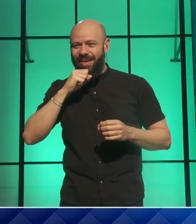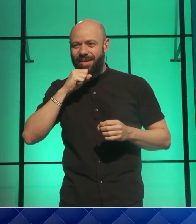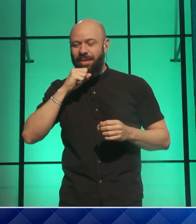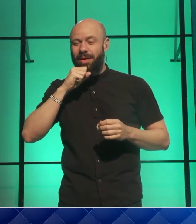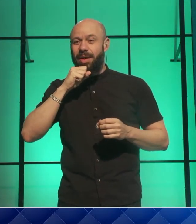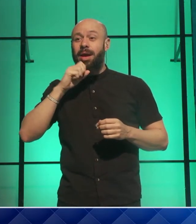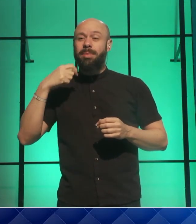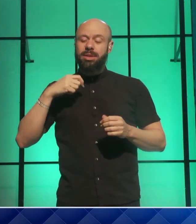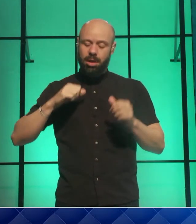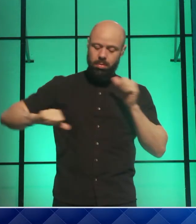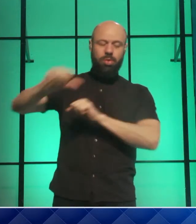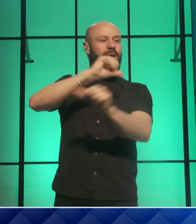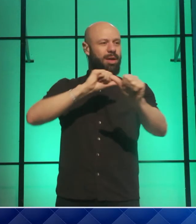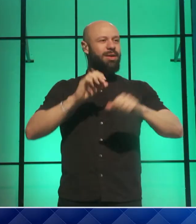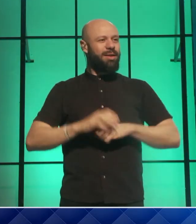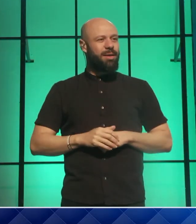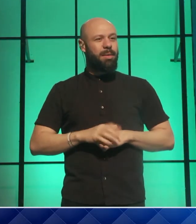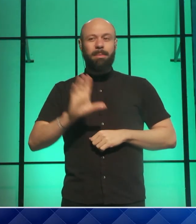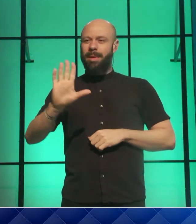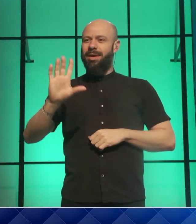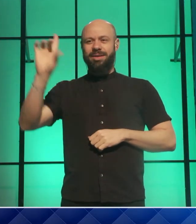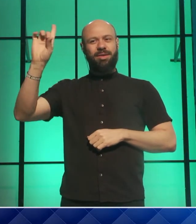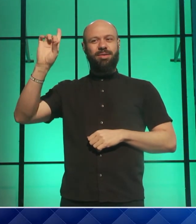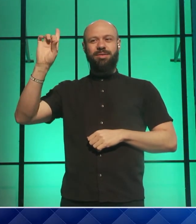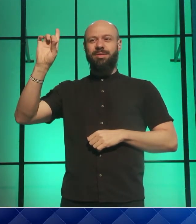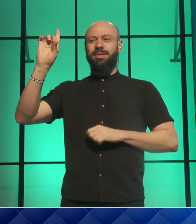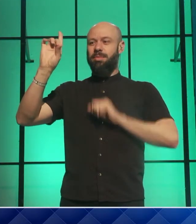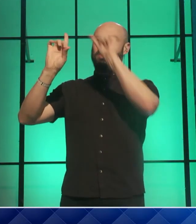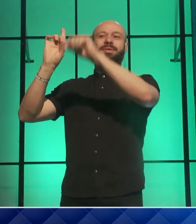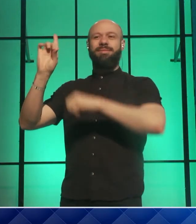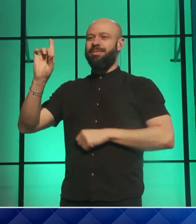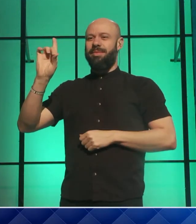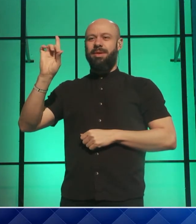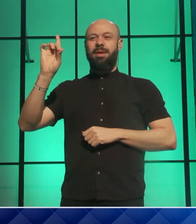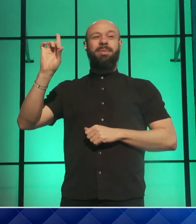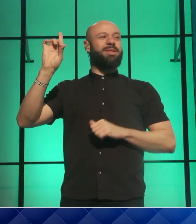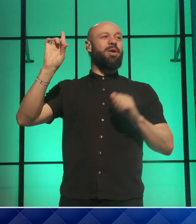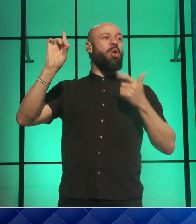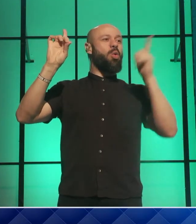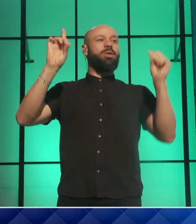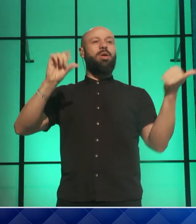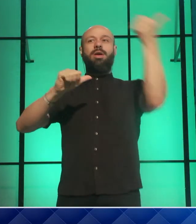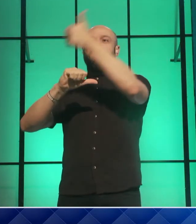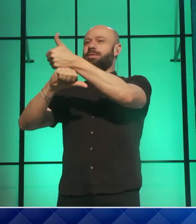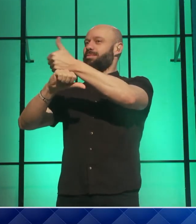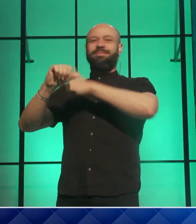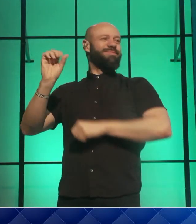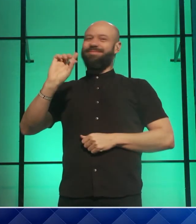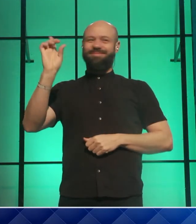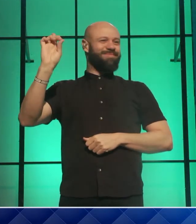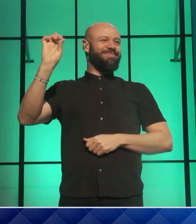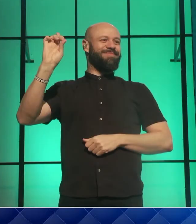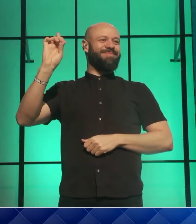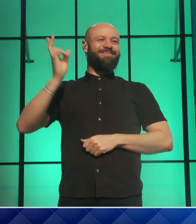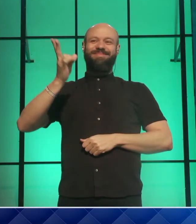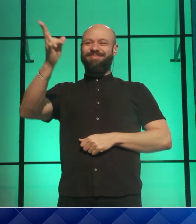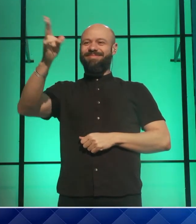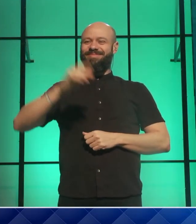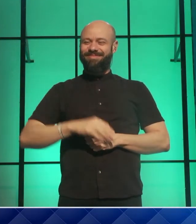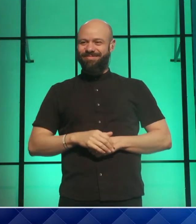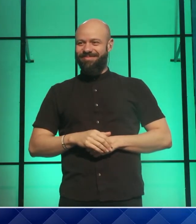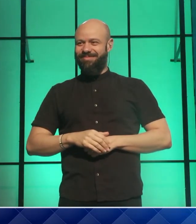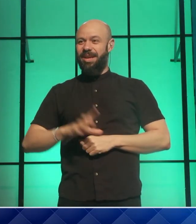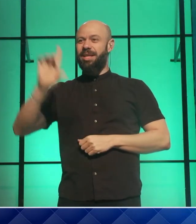trocarás e serão jogados fora. Mas tu, Senhor, permaneces o mesmo. Tu,